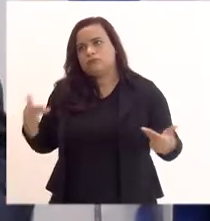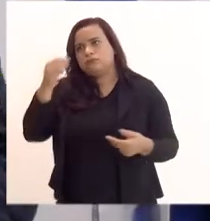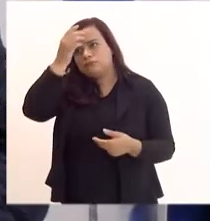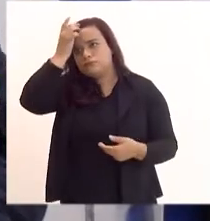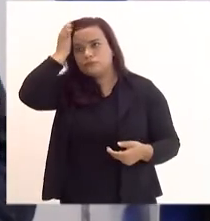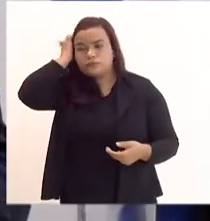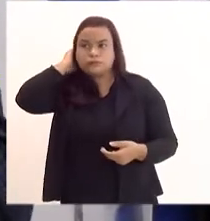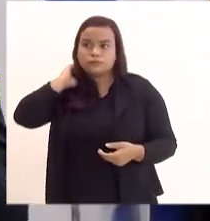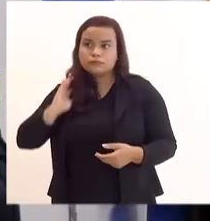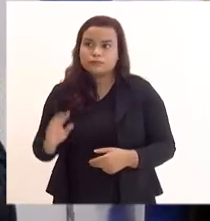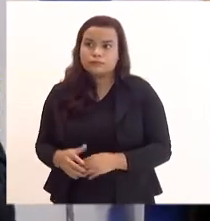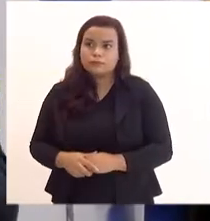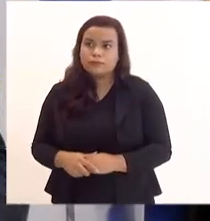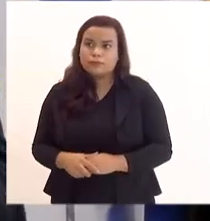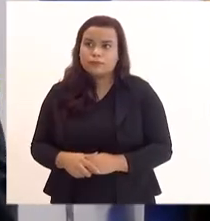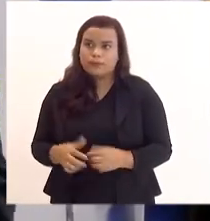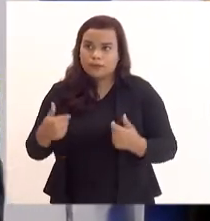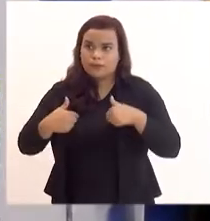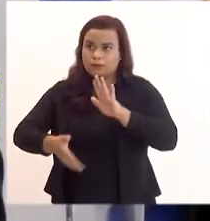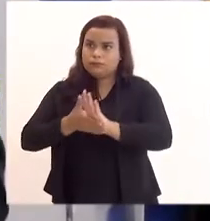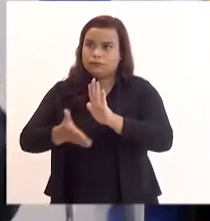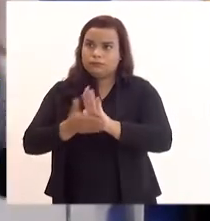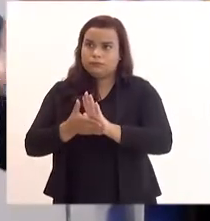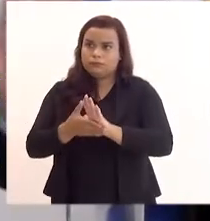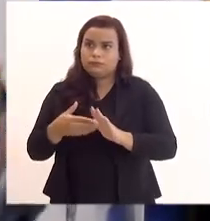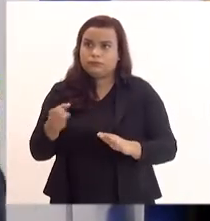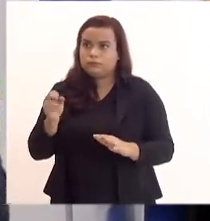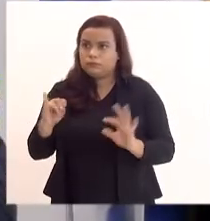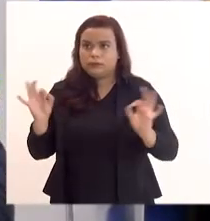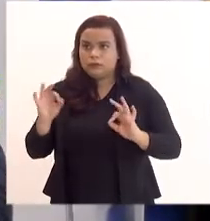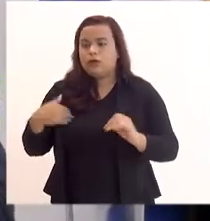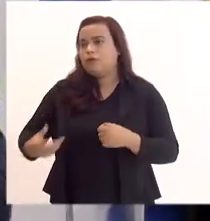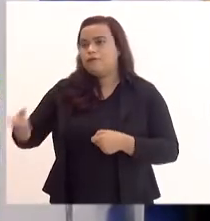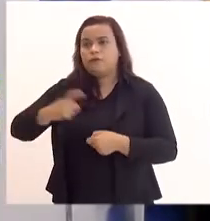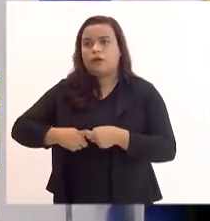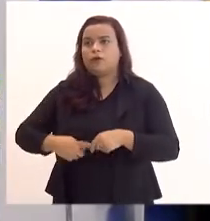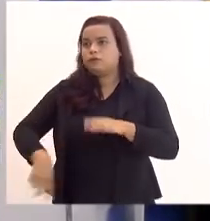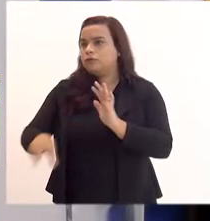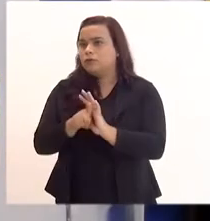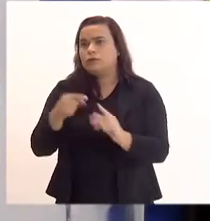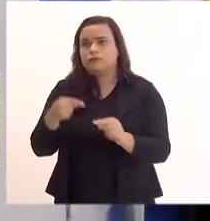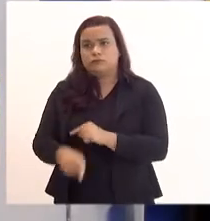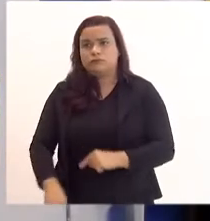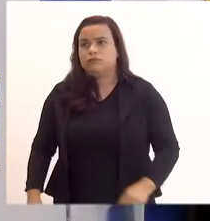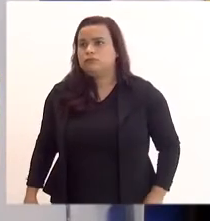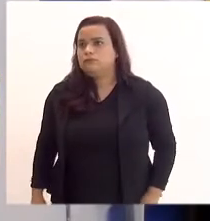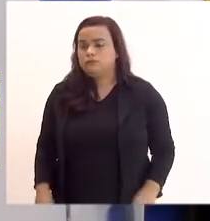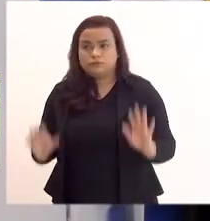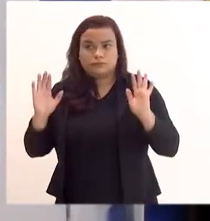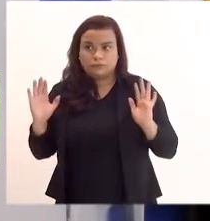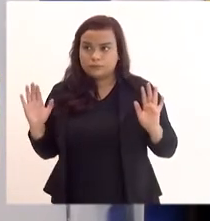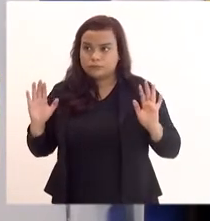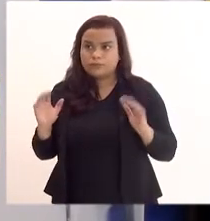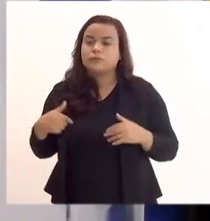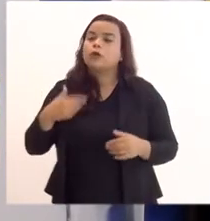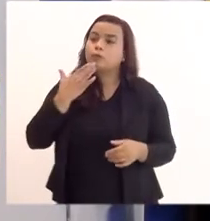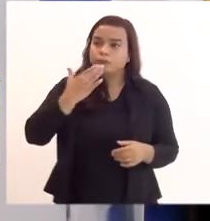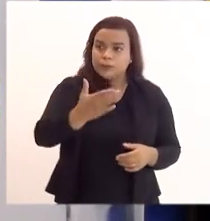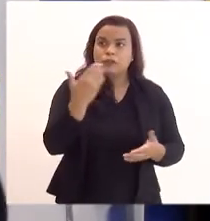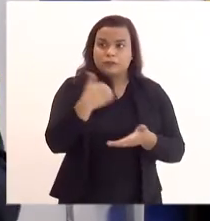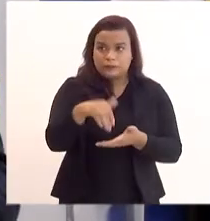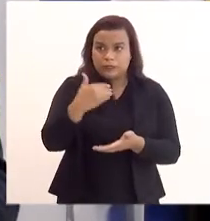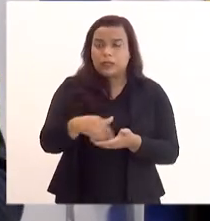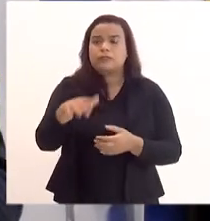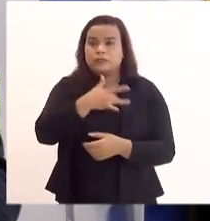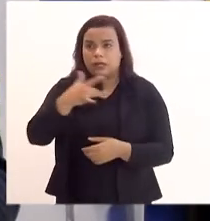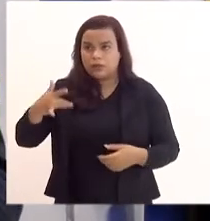Se eu não submeter, eu estou fazendo uma proposta, eu volto e volto pela legalidade. Não, tudo bem, vamos fazer assim. Eu vou pedir à Secretaria de Saúde que faça